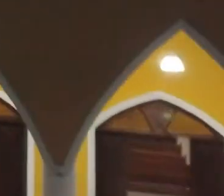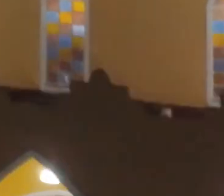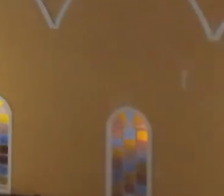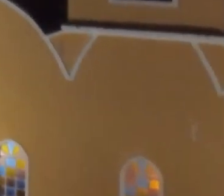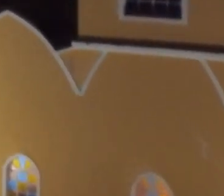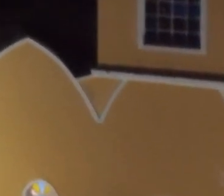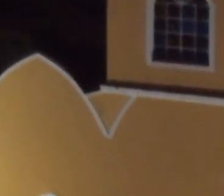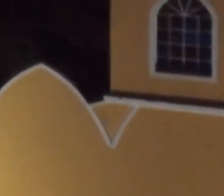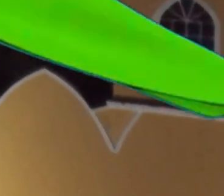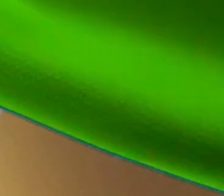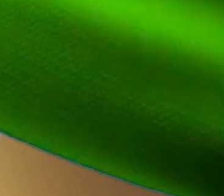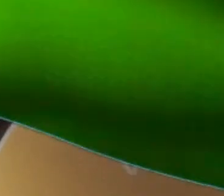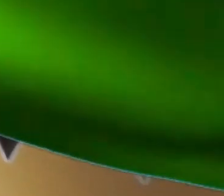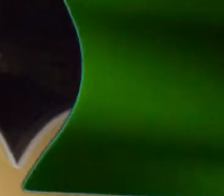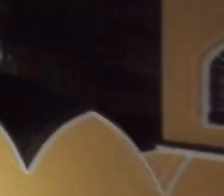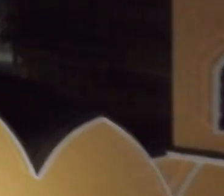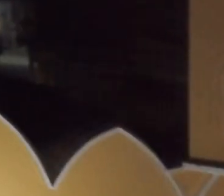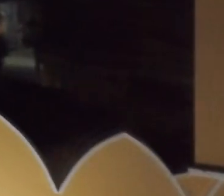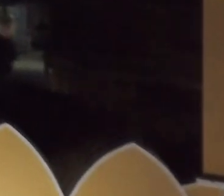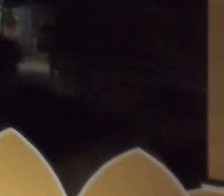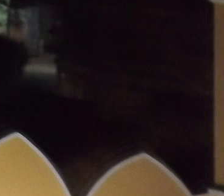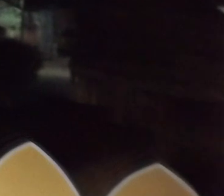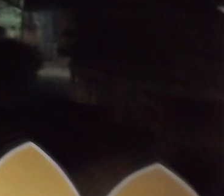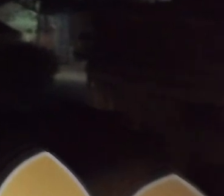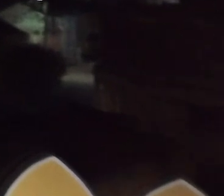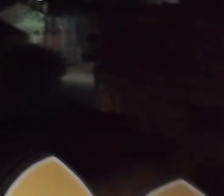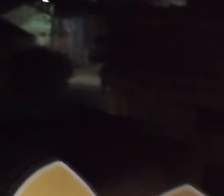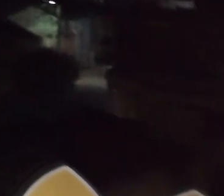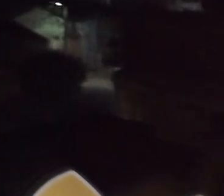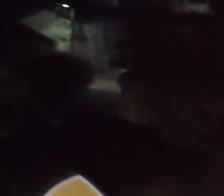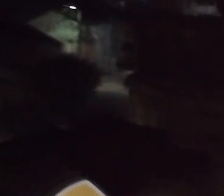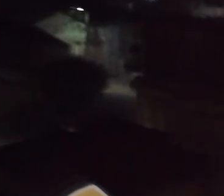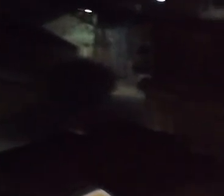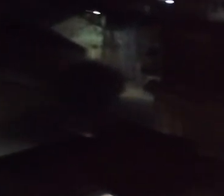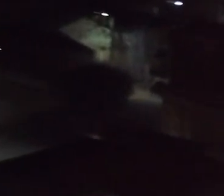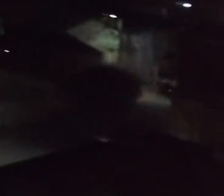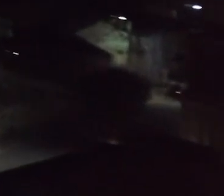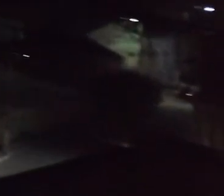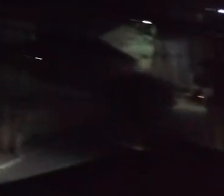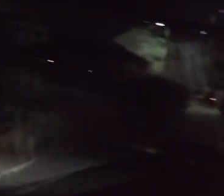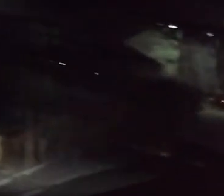Prefeitura de Itambé. Compromisso com o povo.